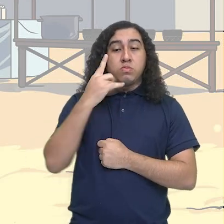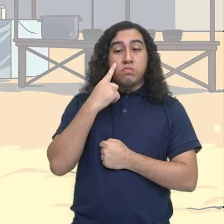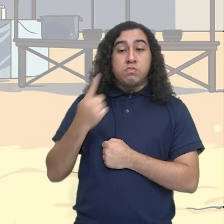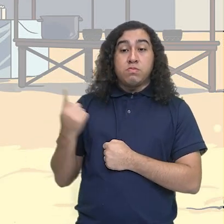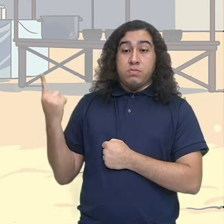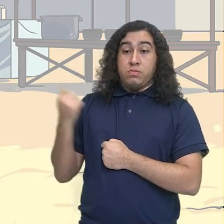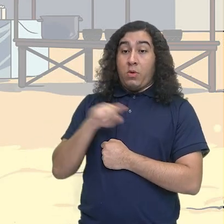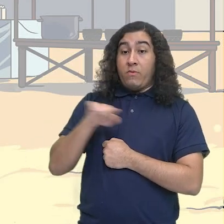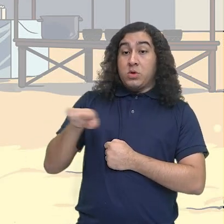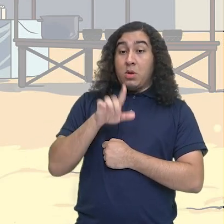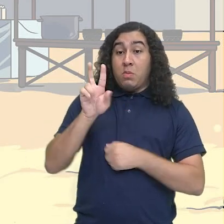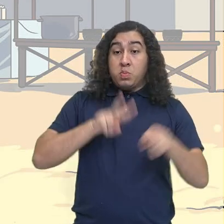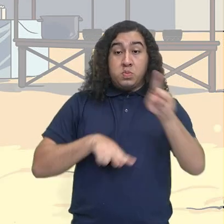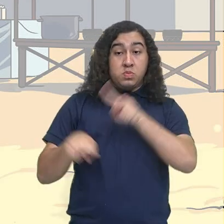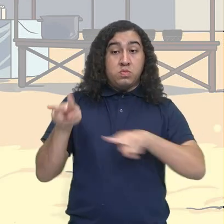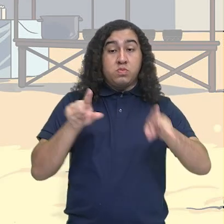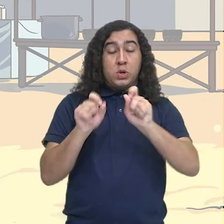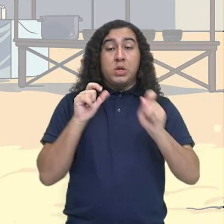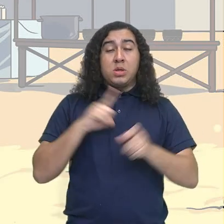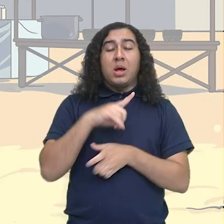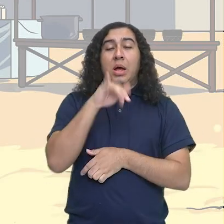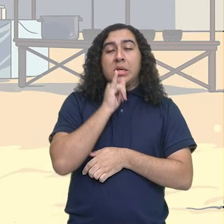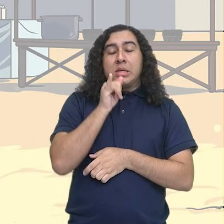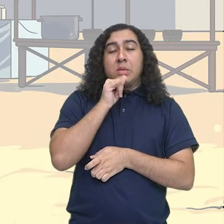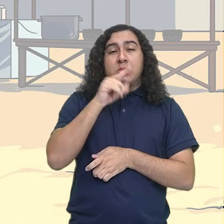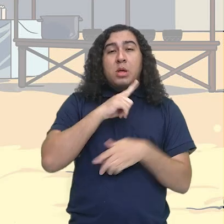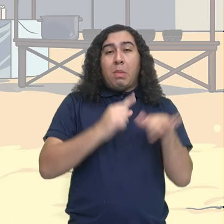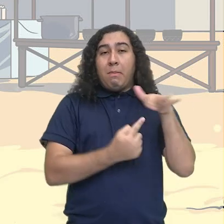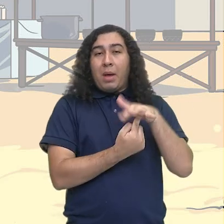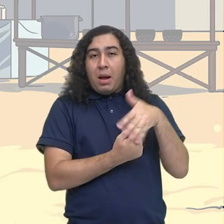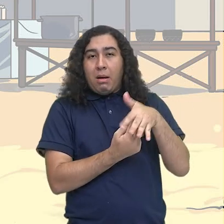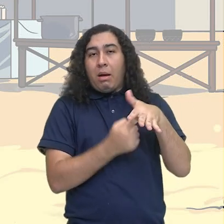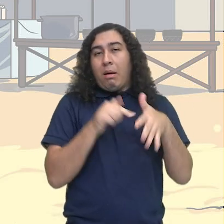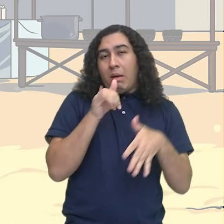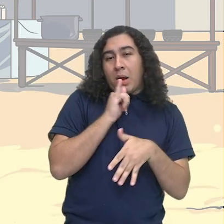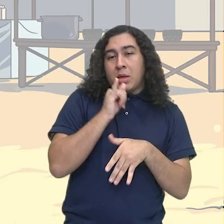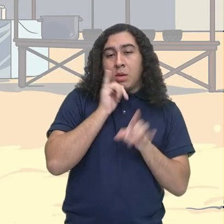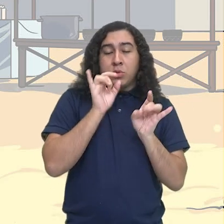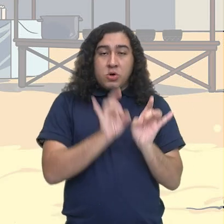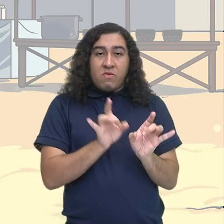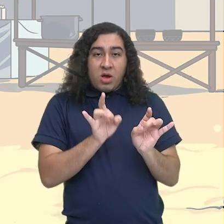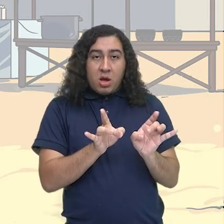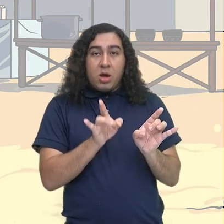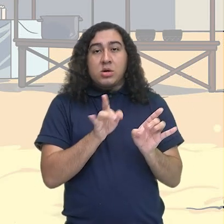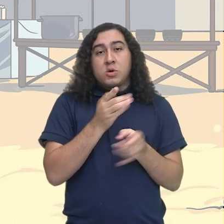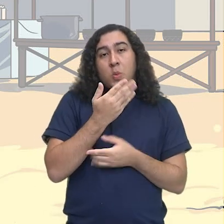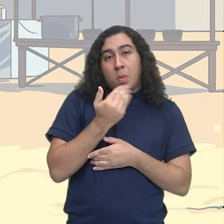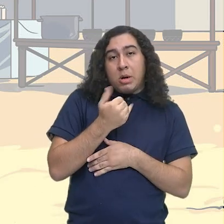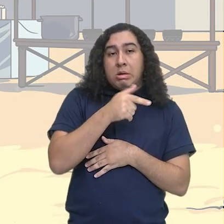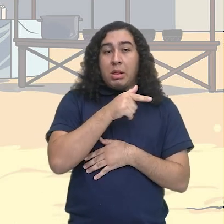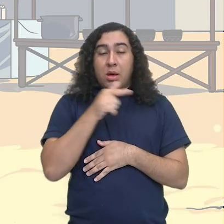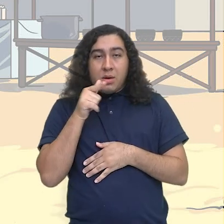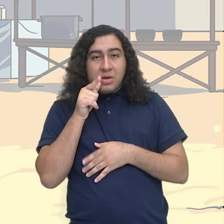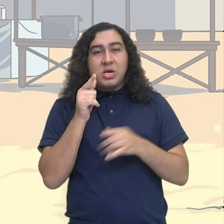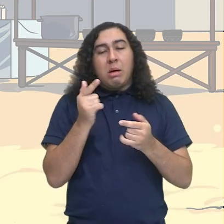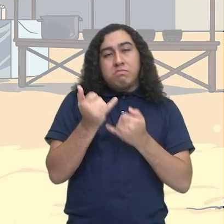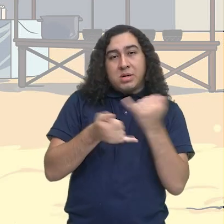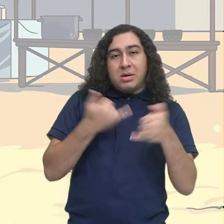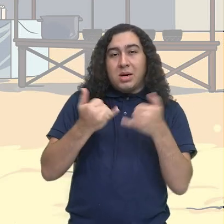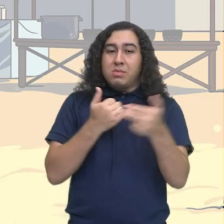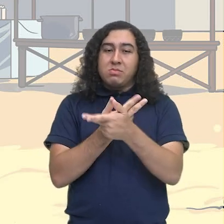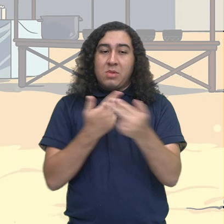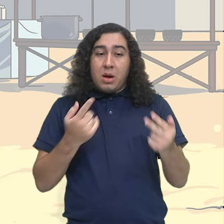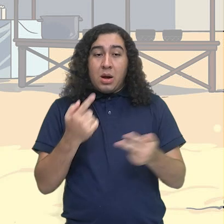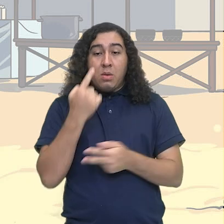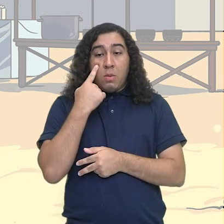né, que vocês podem visualizar uma barraquinha aqui de vendas, de guloseimas, de brincadeiras desse